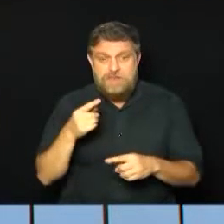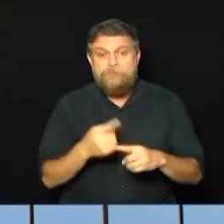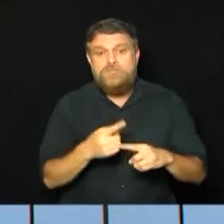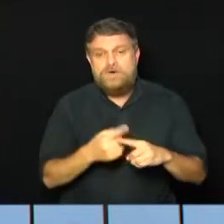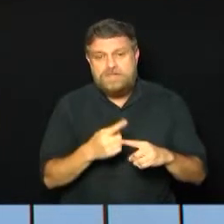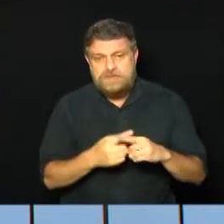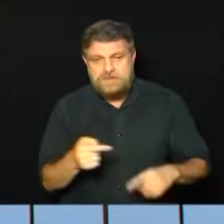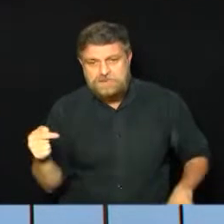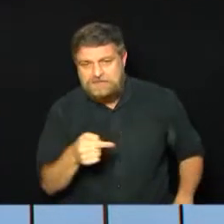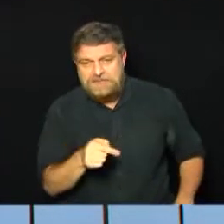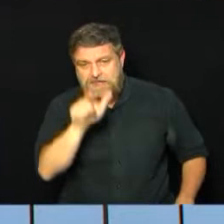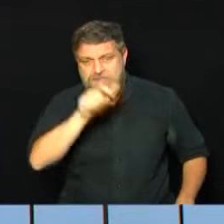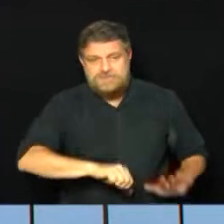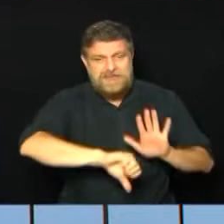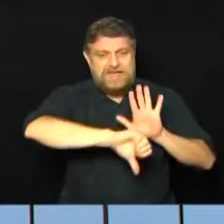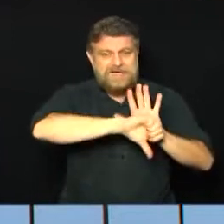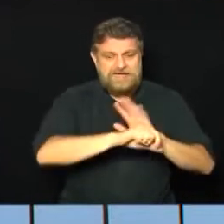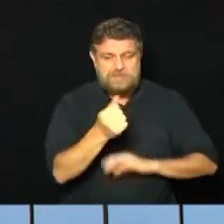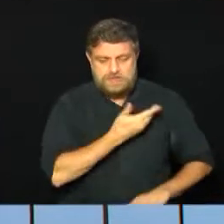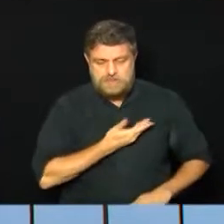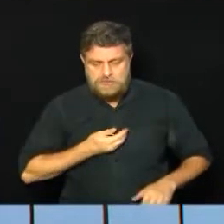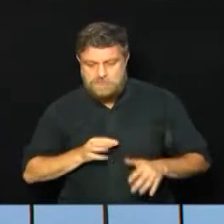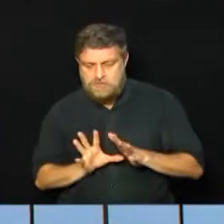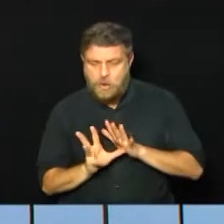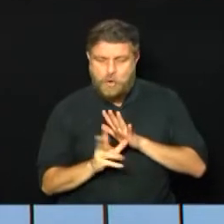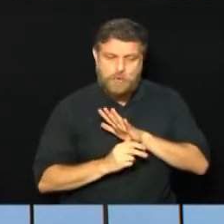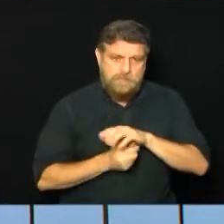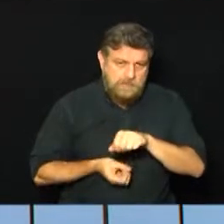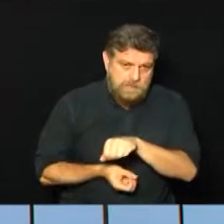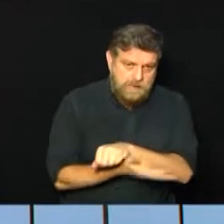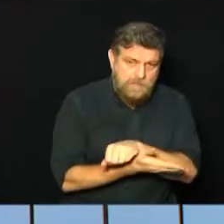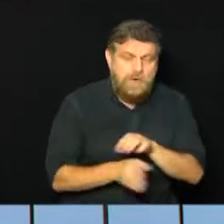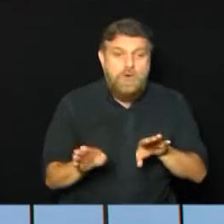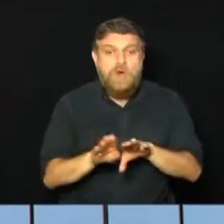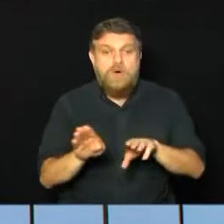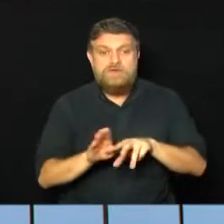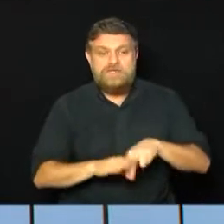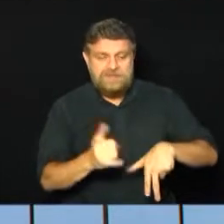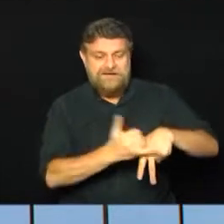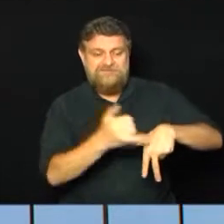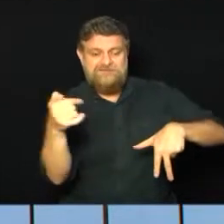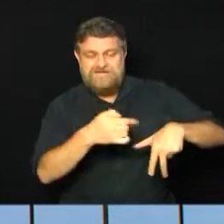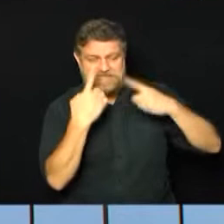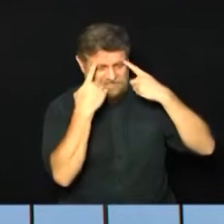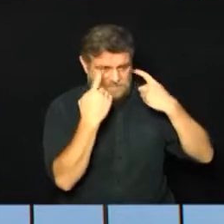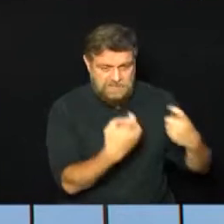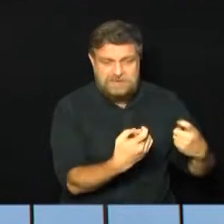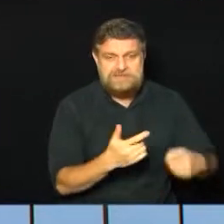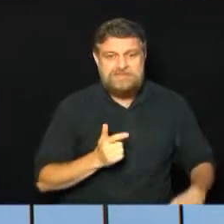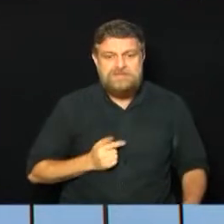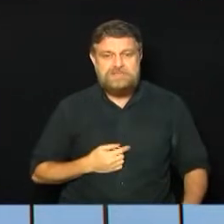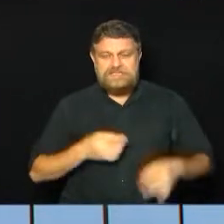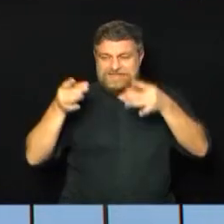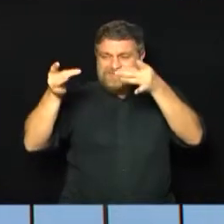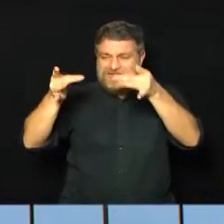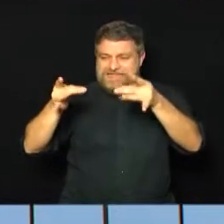basicamente crimes de corrupção ou crimes de violência ou crimes de atentado contra a vida, né? Então você não tem nada específico falando